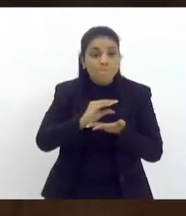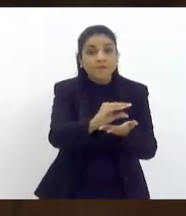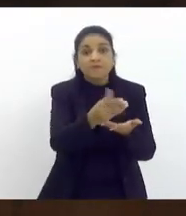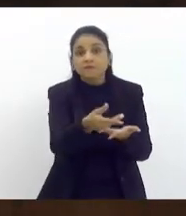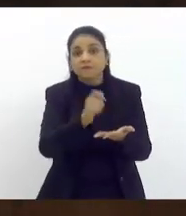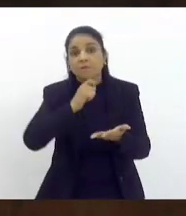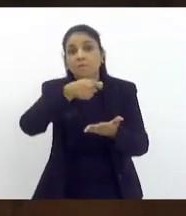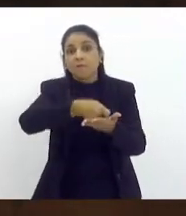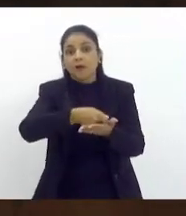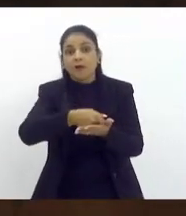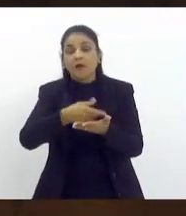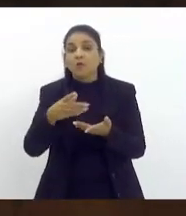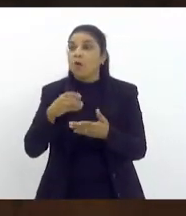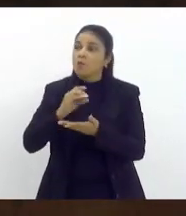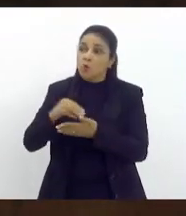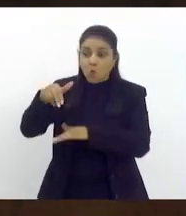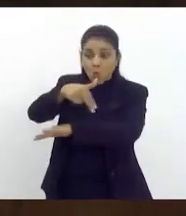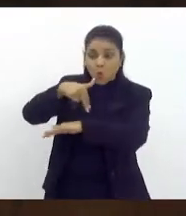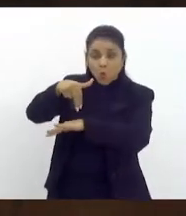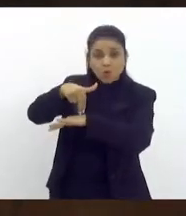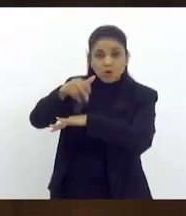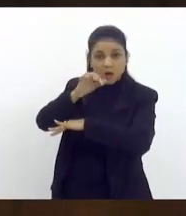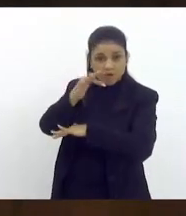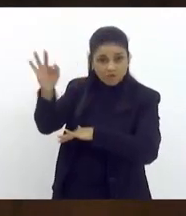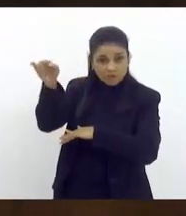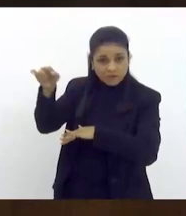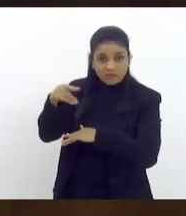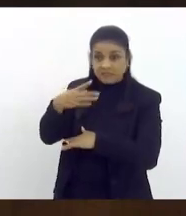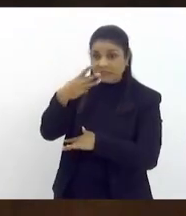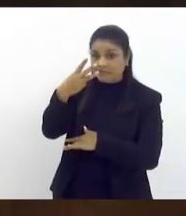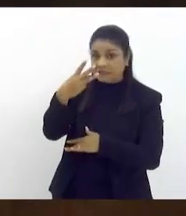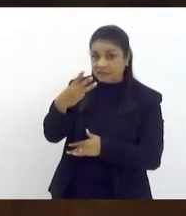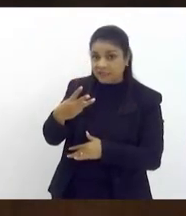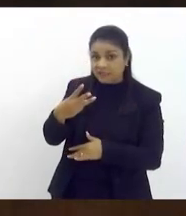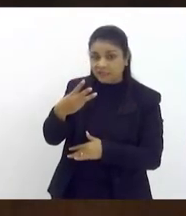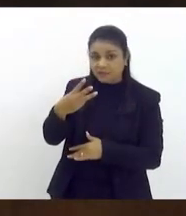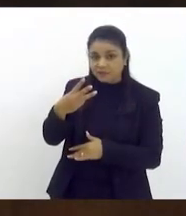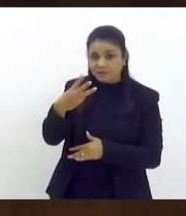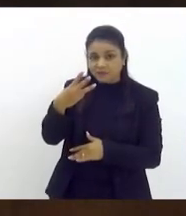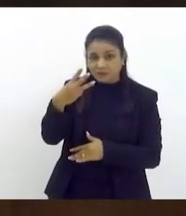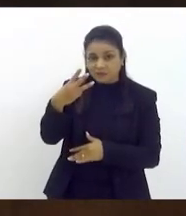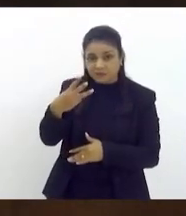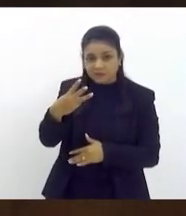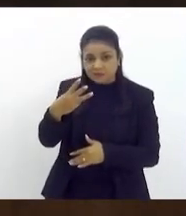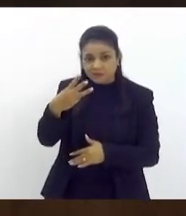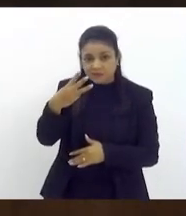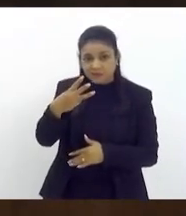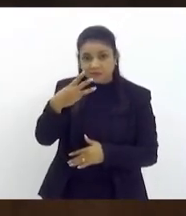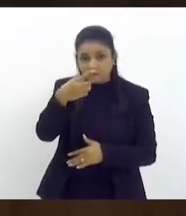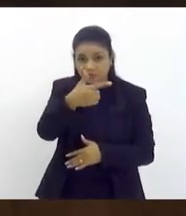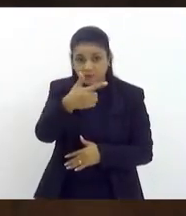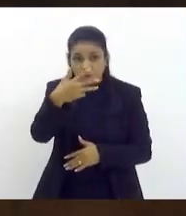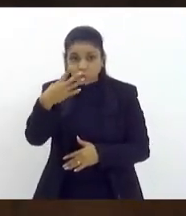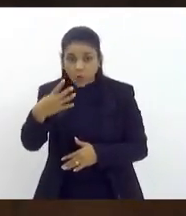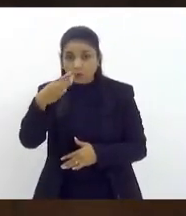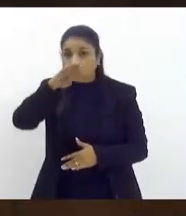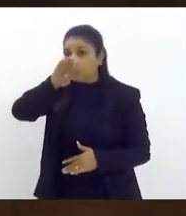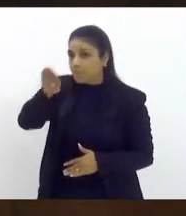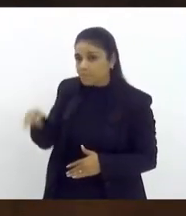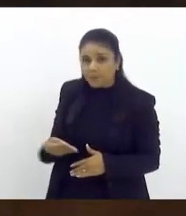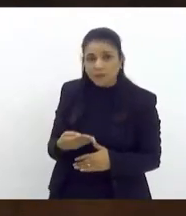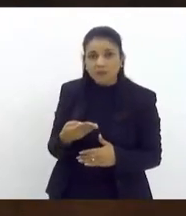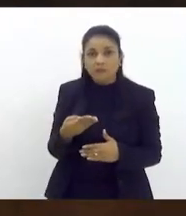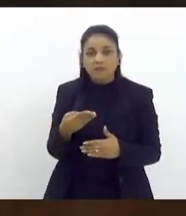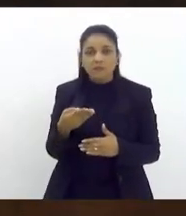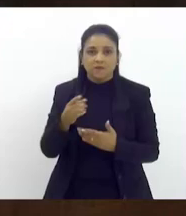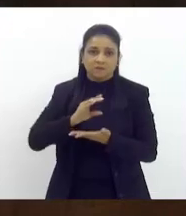para União 320 bi recebe de volta 23 24 por ano e sabe quem ganha com isso o profissional